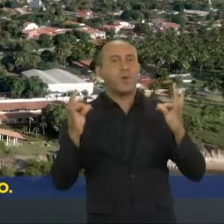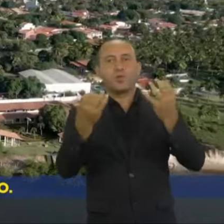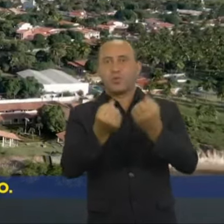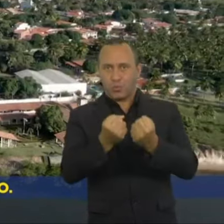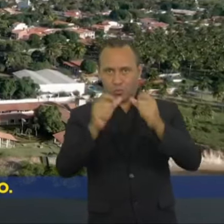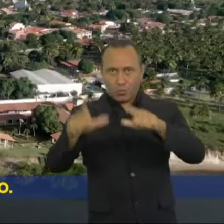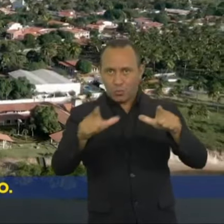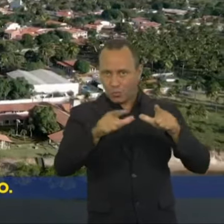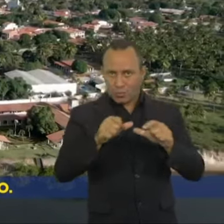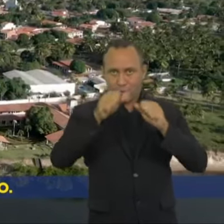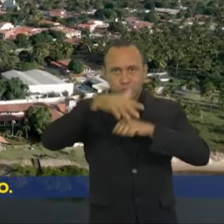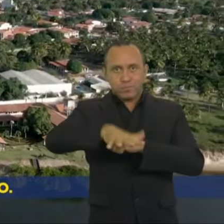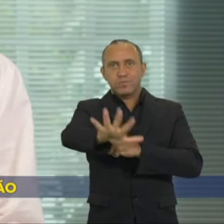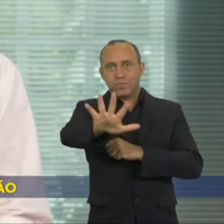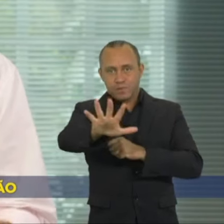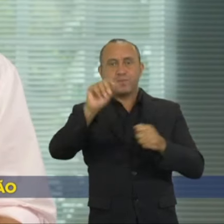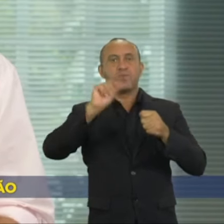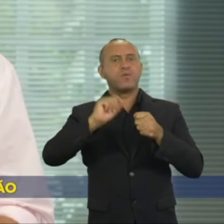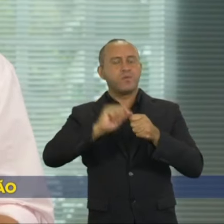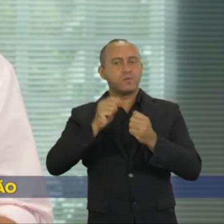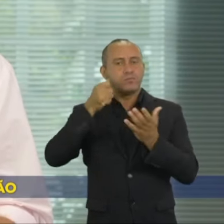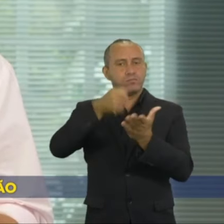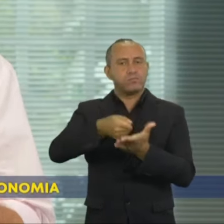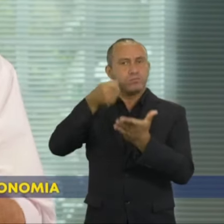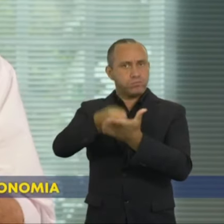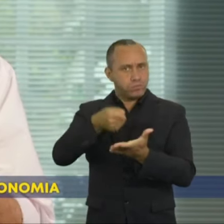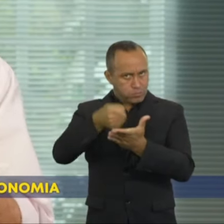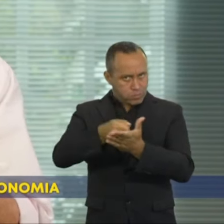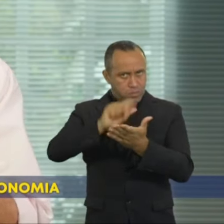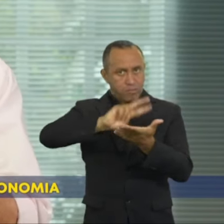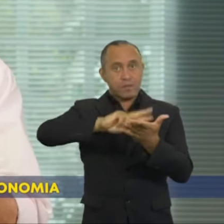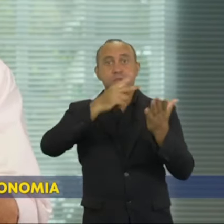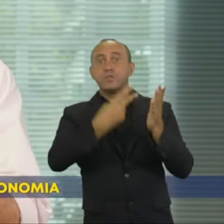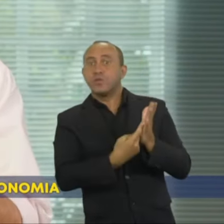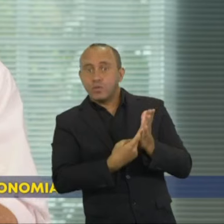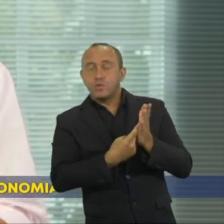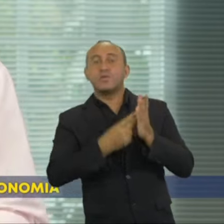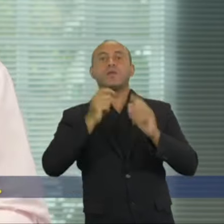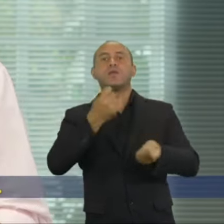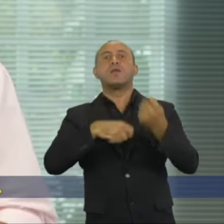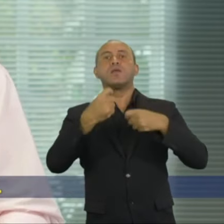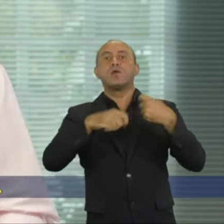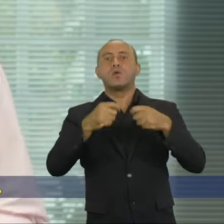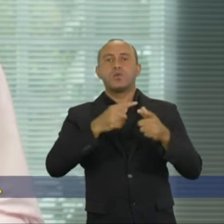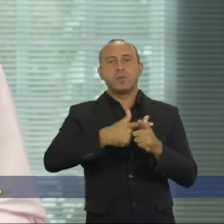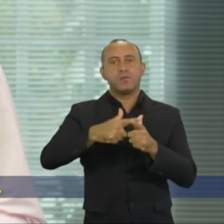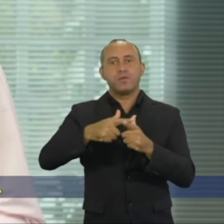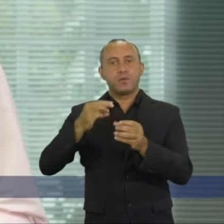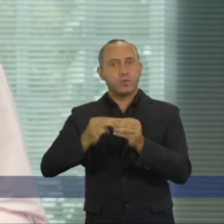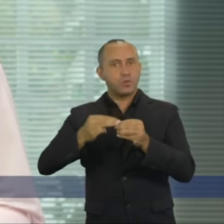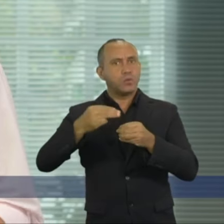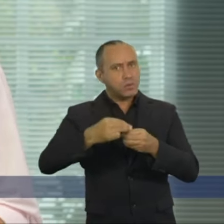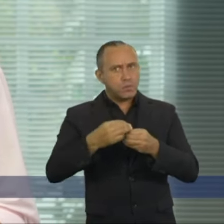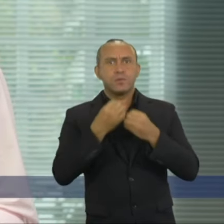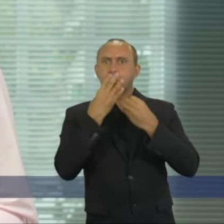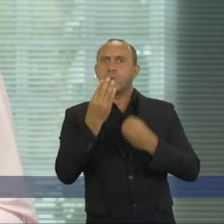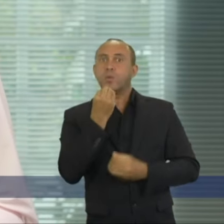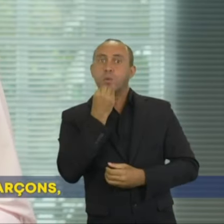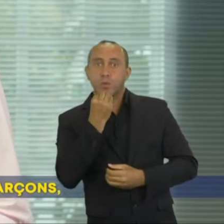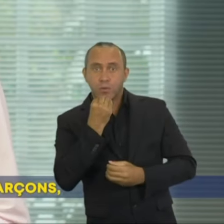para toda a zona de expansão. Todos esses investimentos vão se traduzir em crescimento da economia distribuída nos municípios. Isso